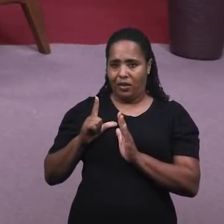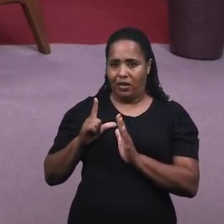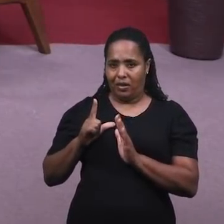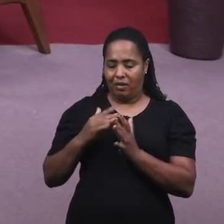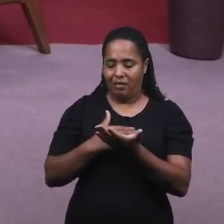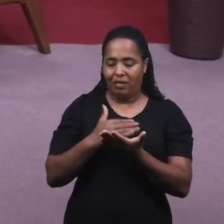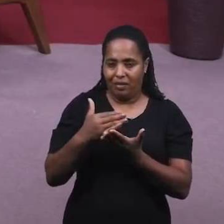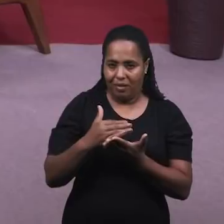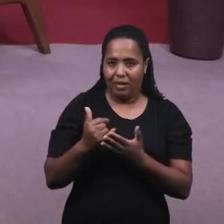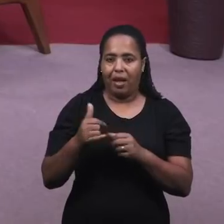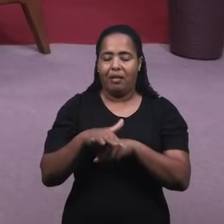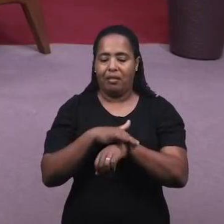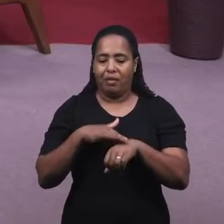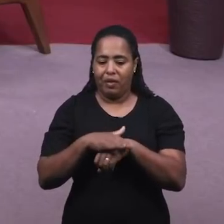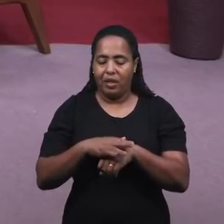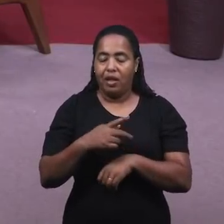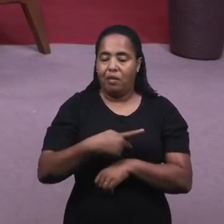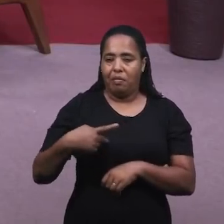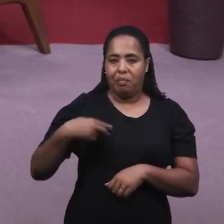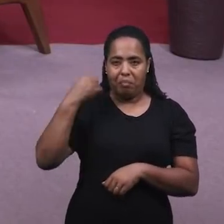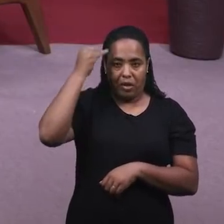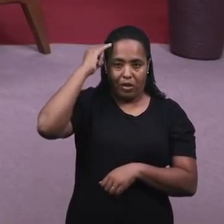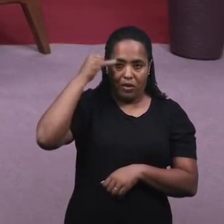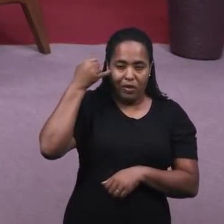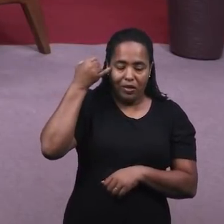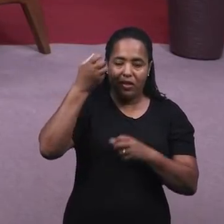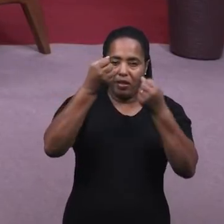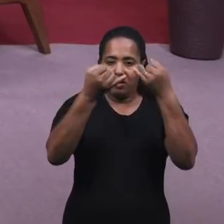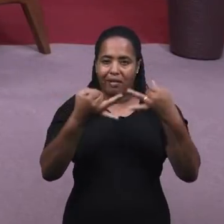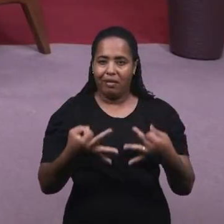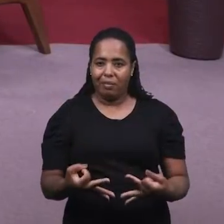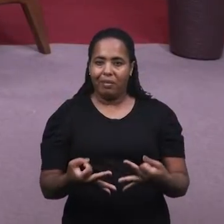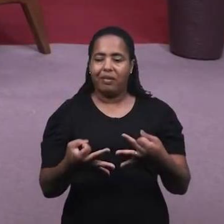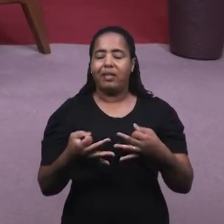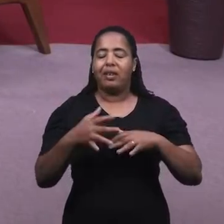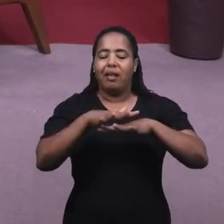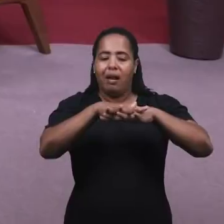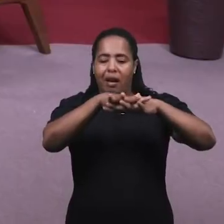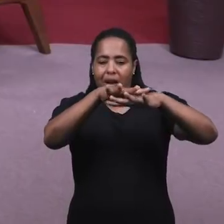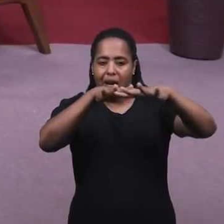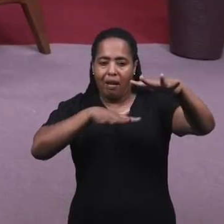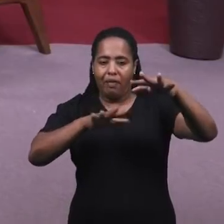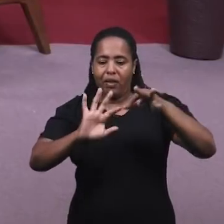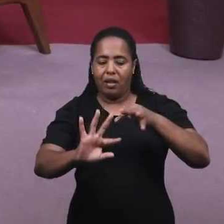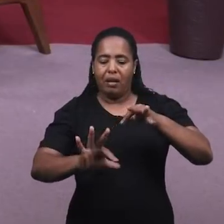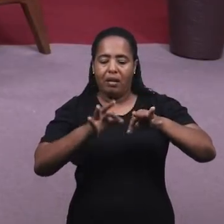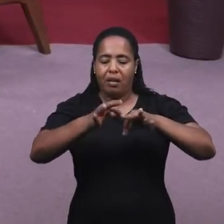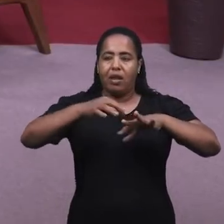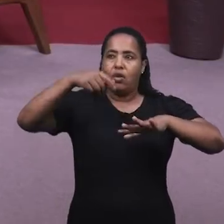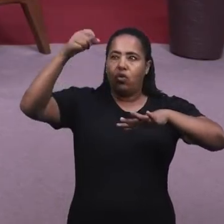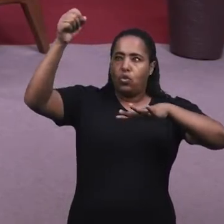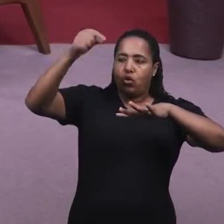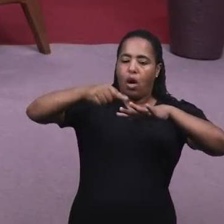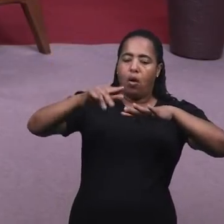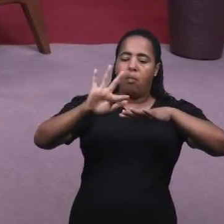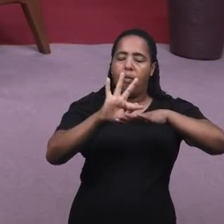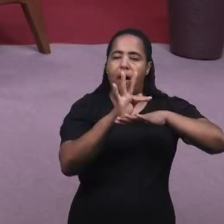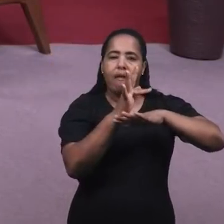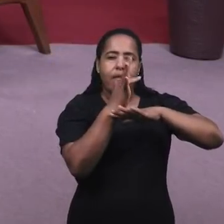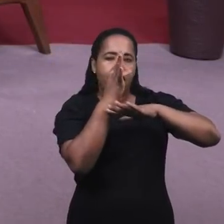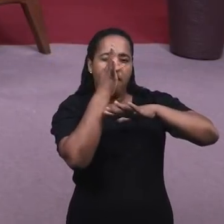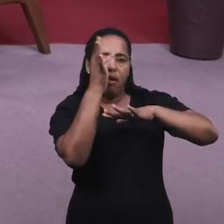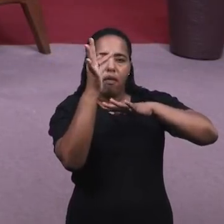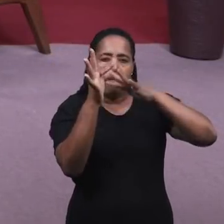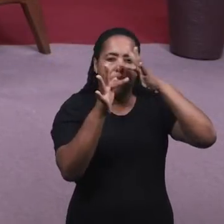ar, né? E José explicando, a vinha, quanto mais sol, mais ela floresce,